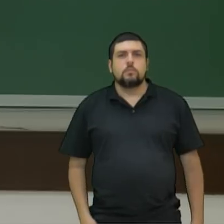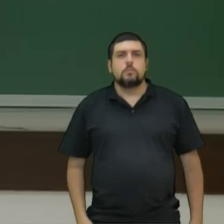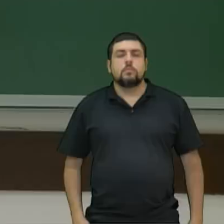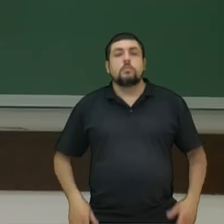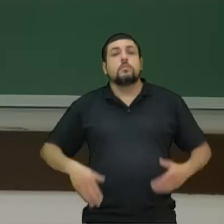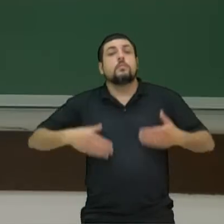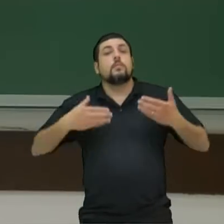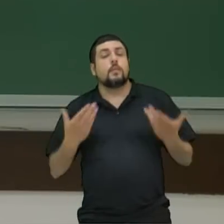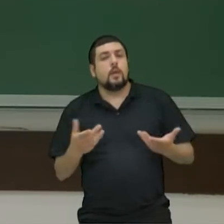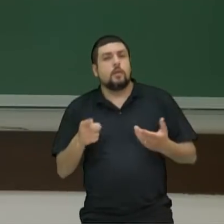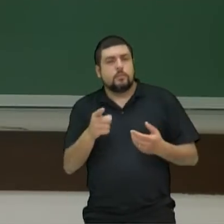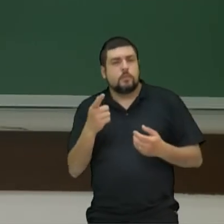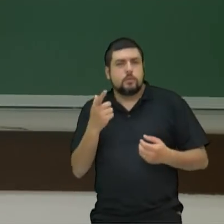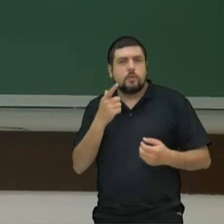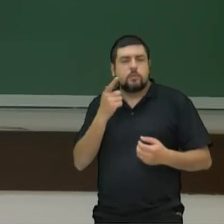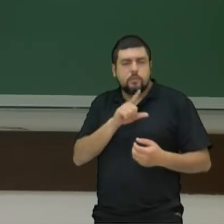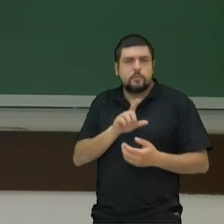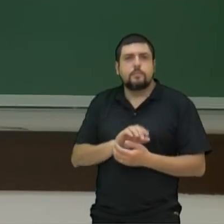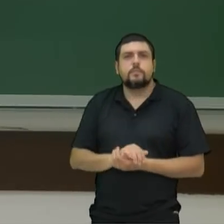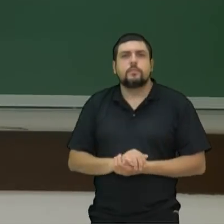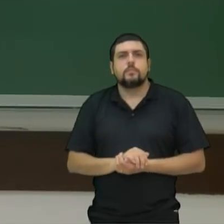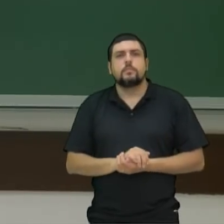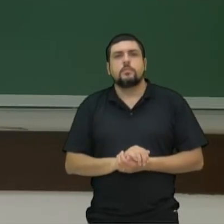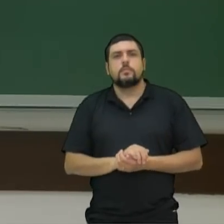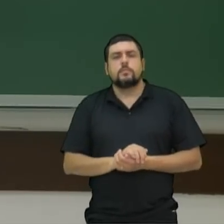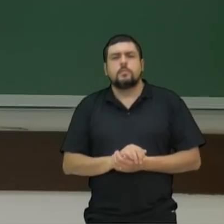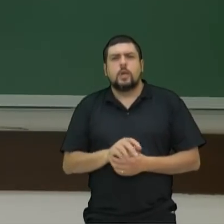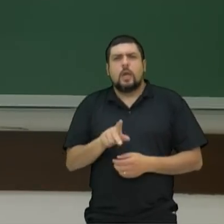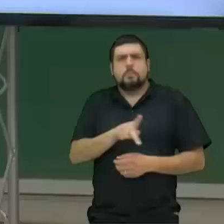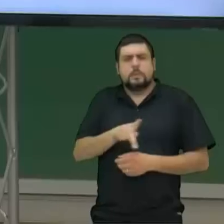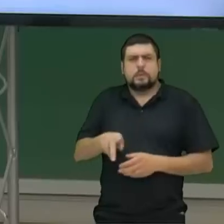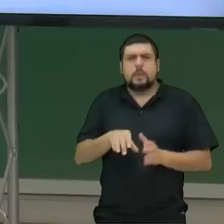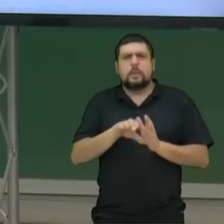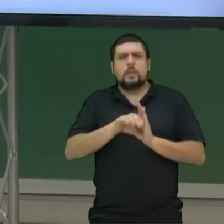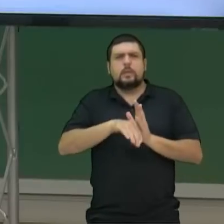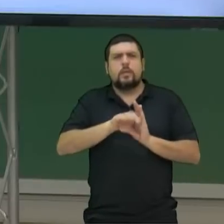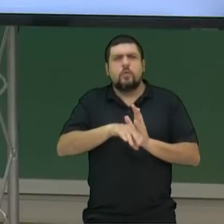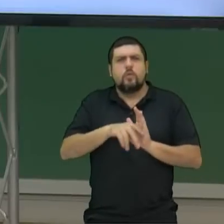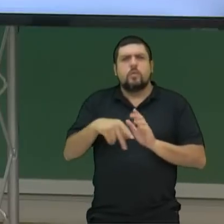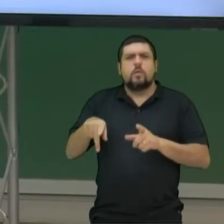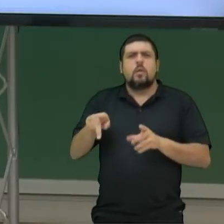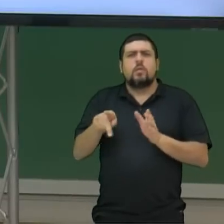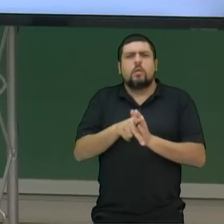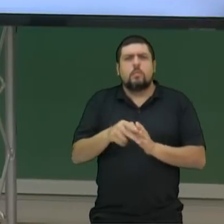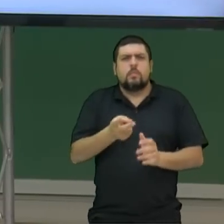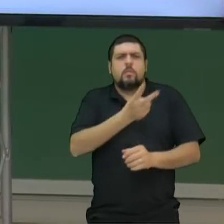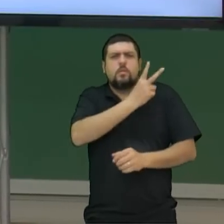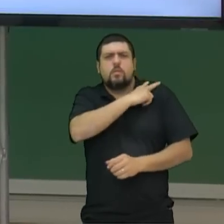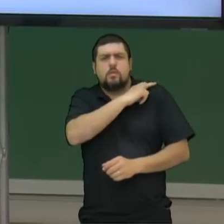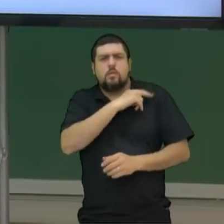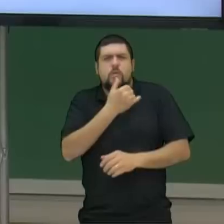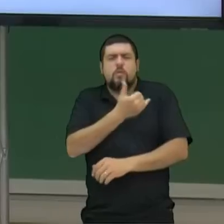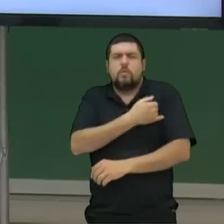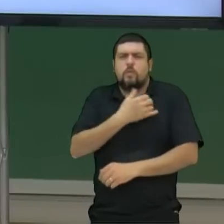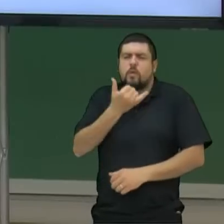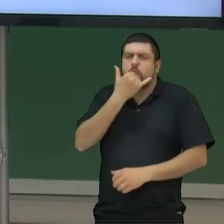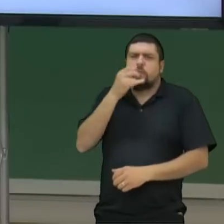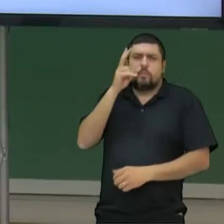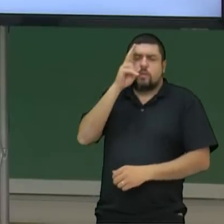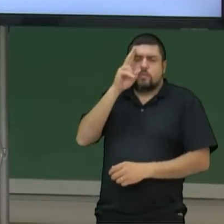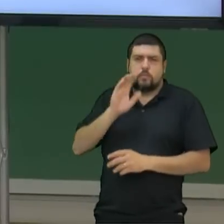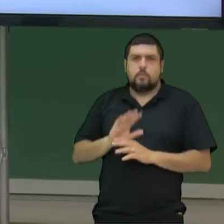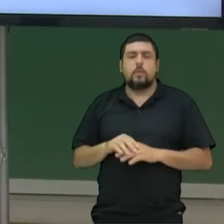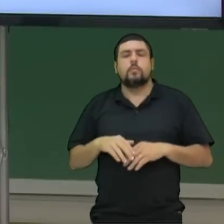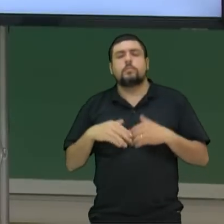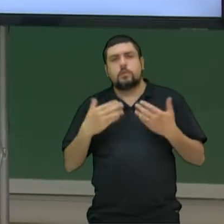E aí, pessoal, conseguiram fazer? Ah, professora, aqui envolve conceito que é lá da segunda série ainda, de vacina, não lembro direito. Então vamos resolver